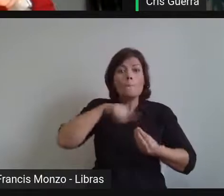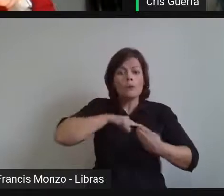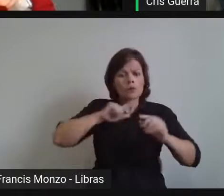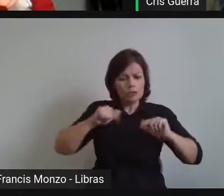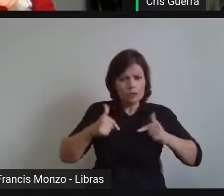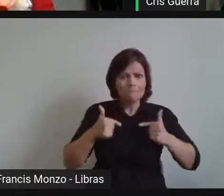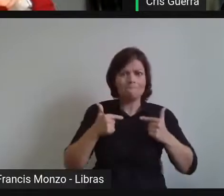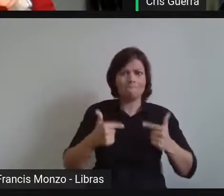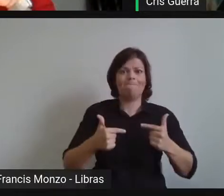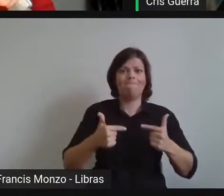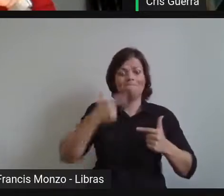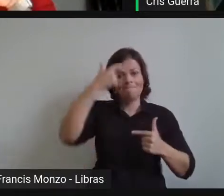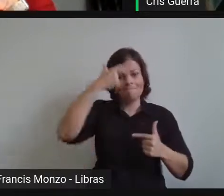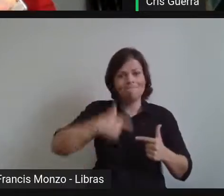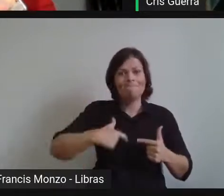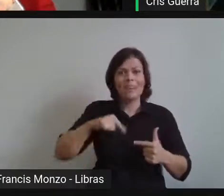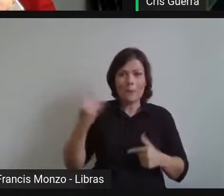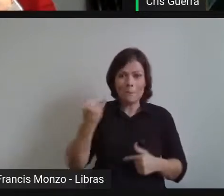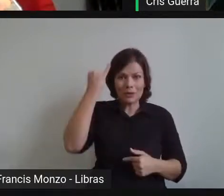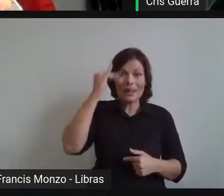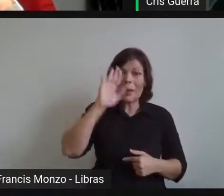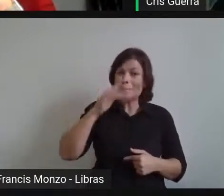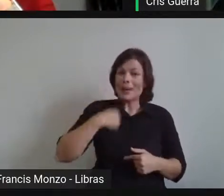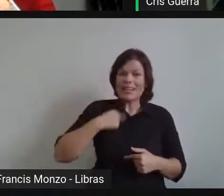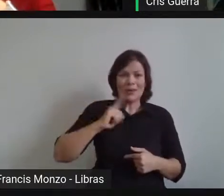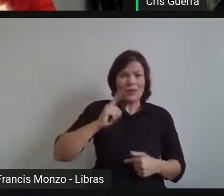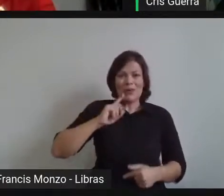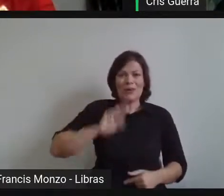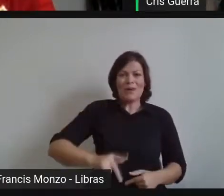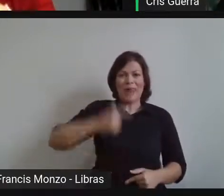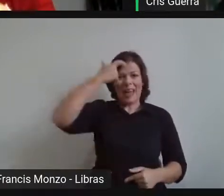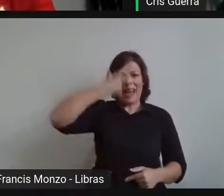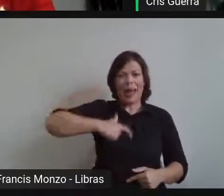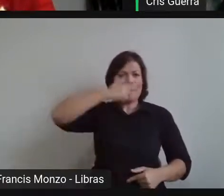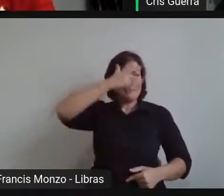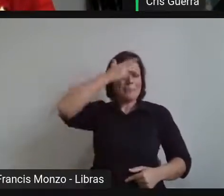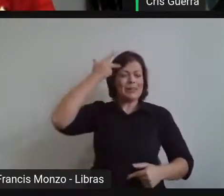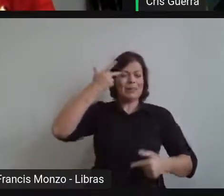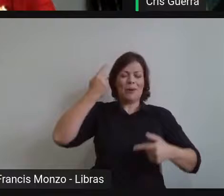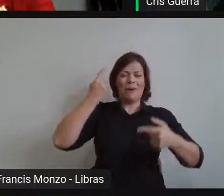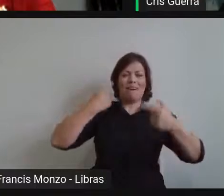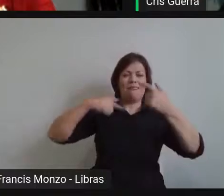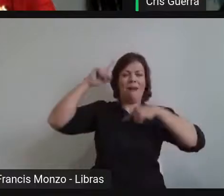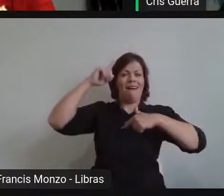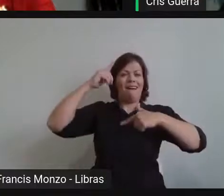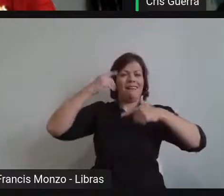essa pessoa evoluída o tempo todo, não, viu, Paulo? Eu tô sempre em evolução. Eu já